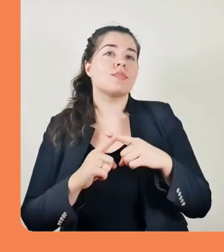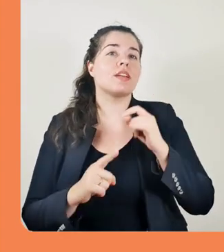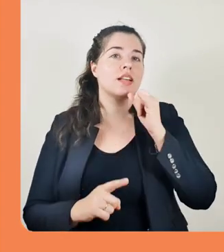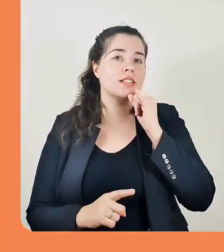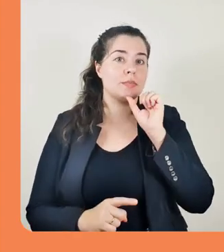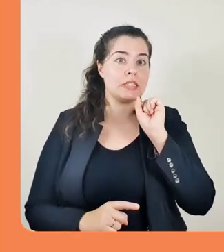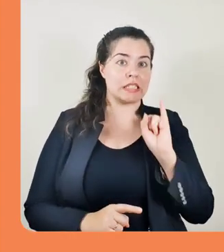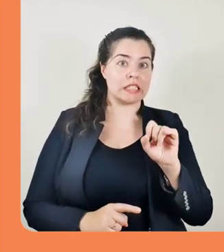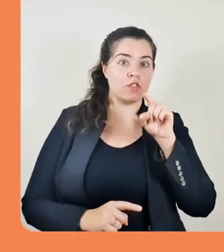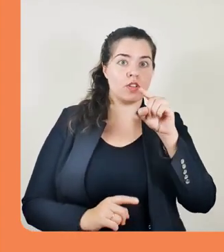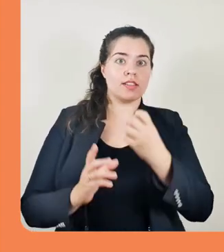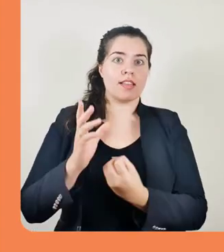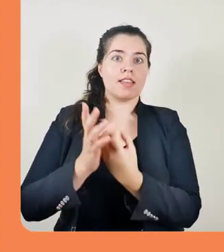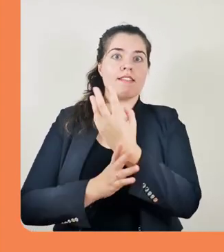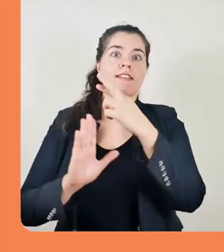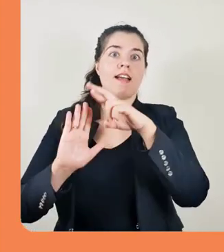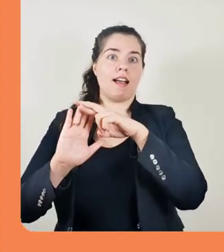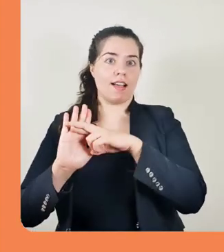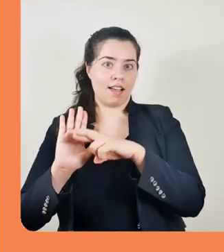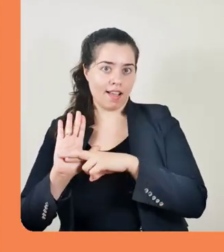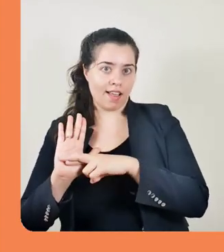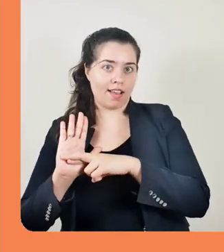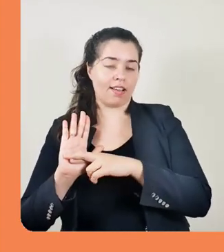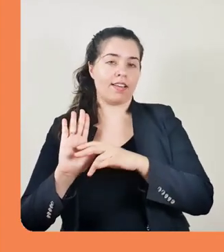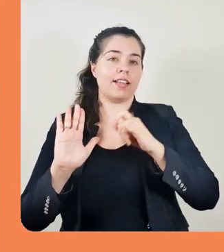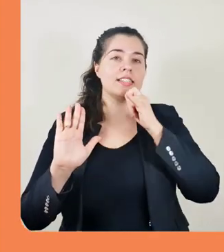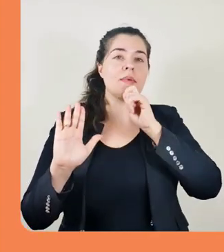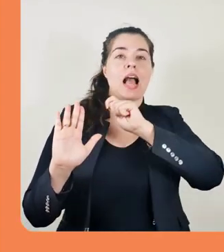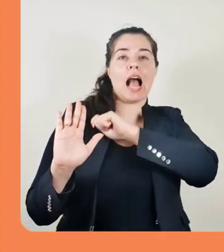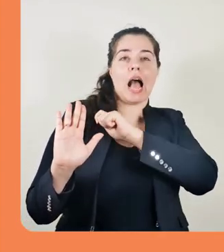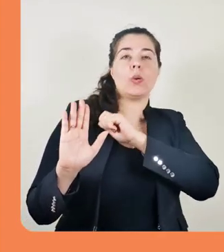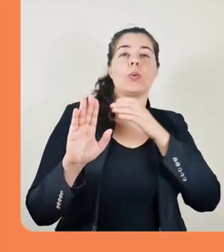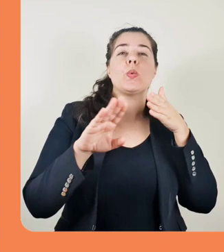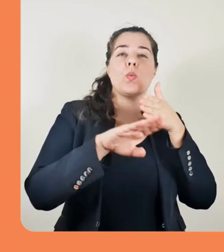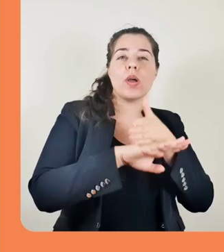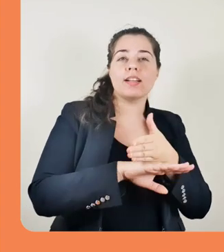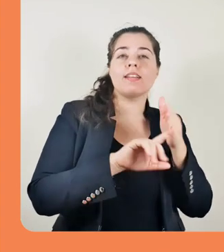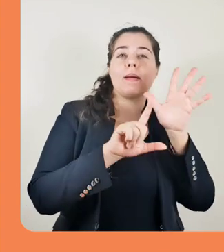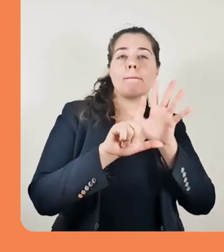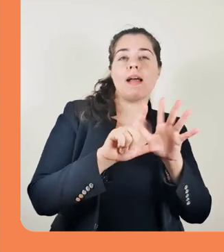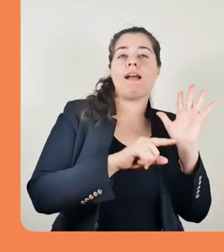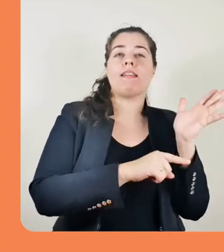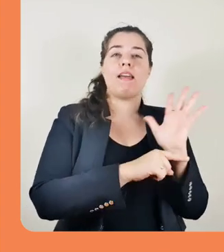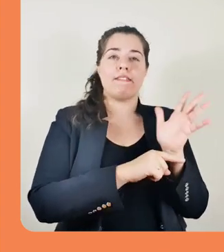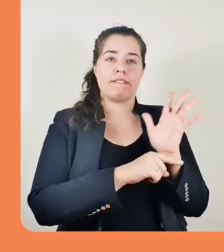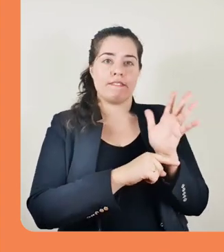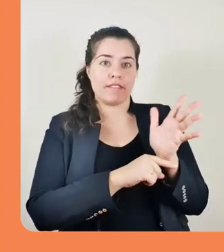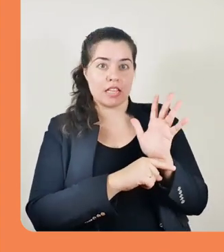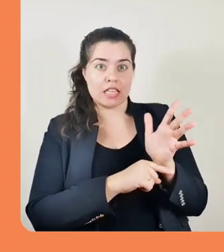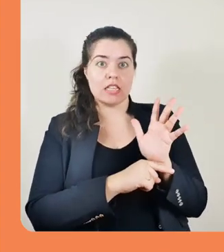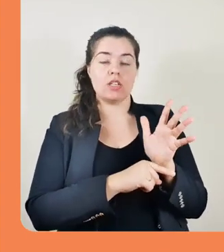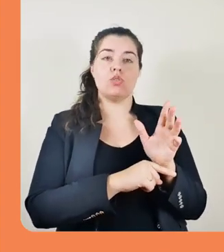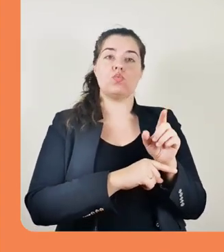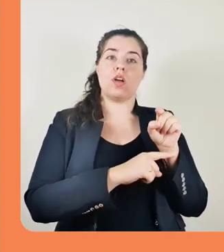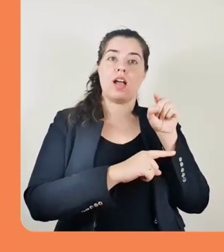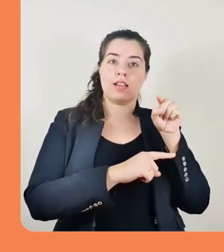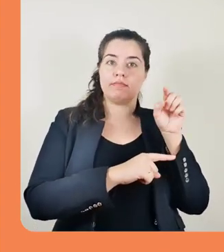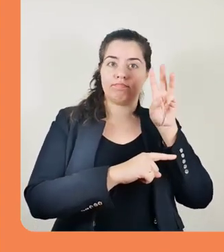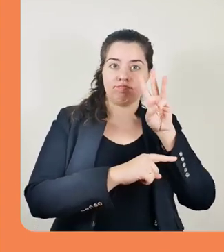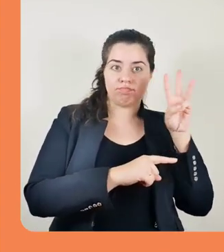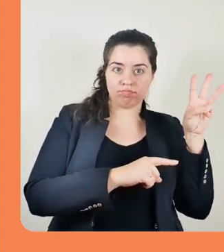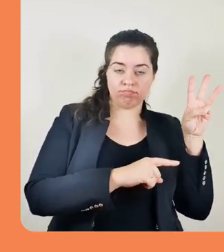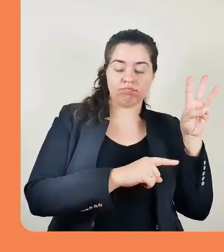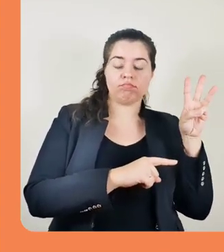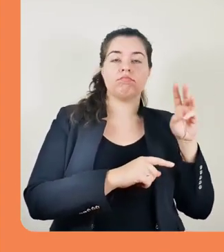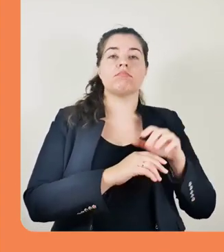parte é importante sobre fraude porque o seu aluno poderia por exemplo que você cria uma regra em que se ele